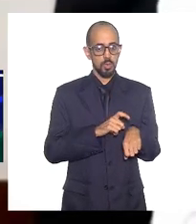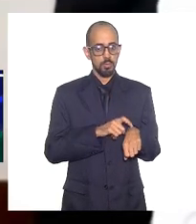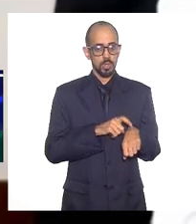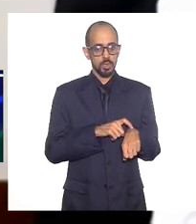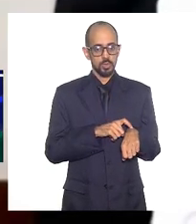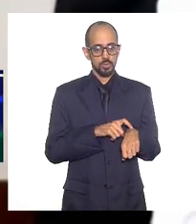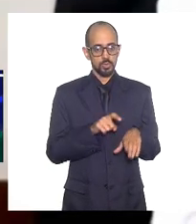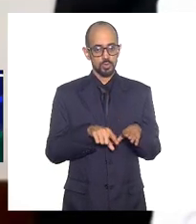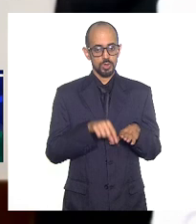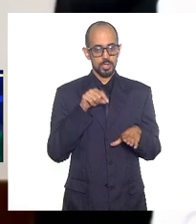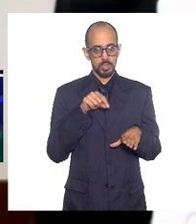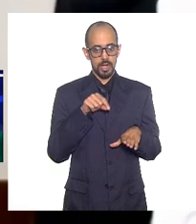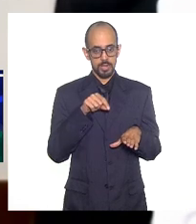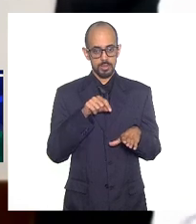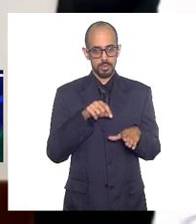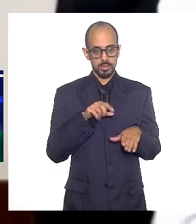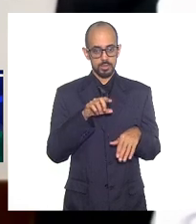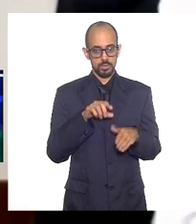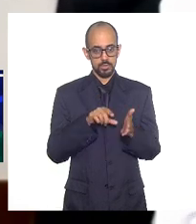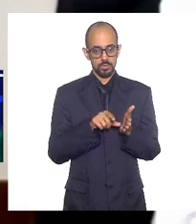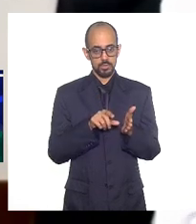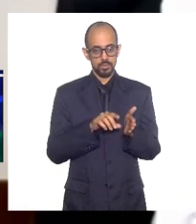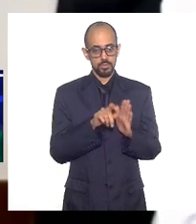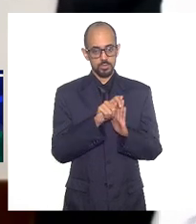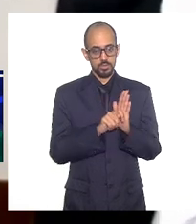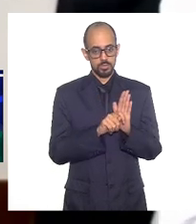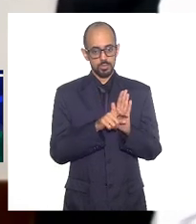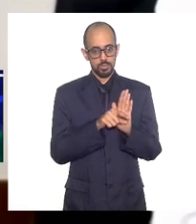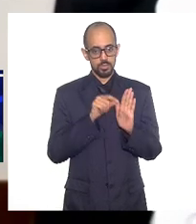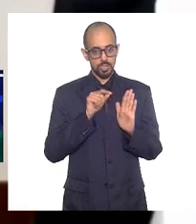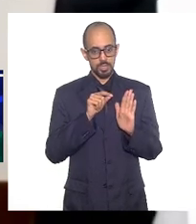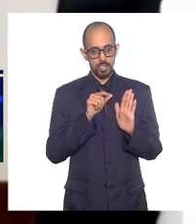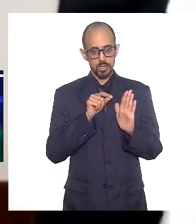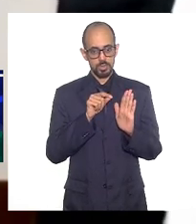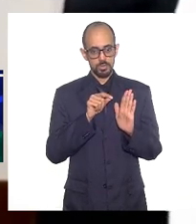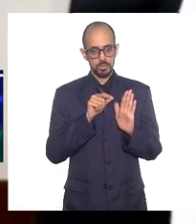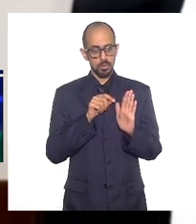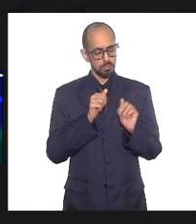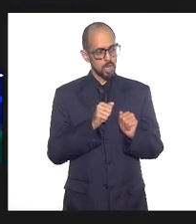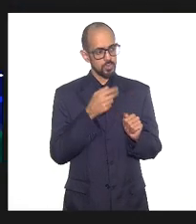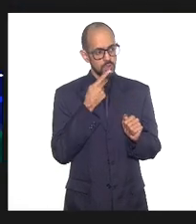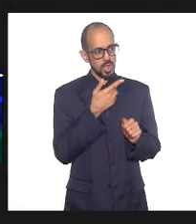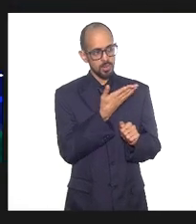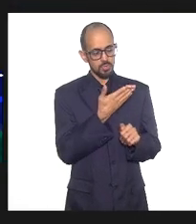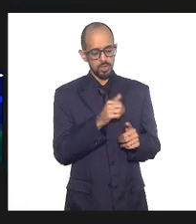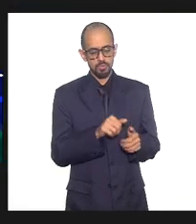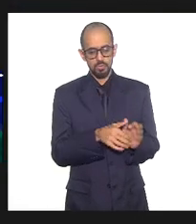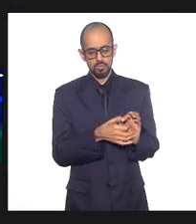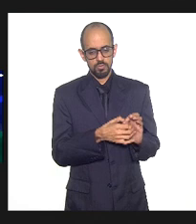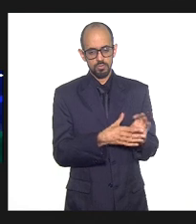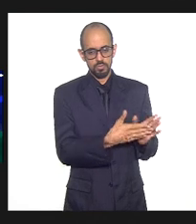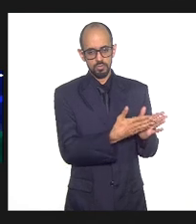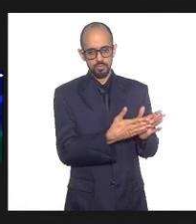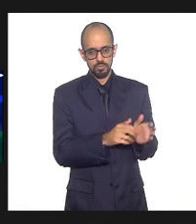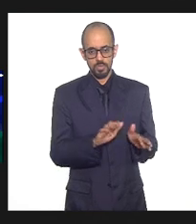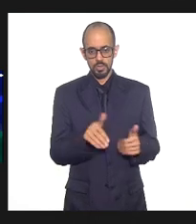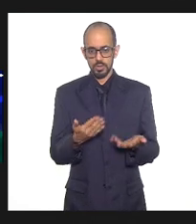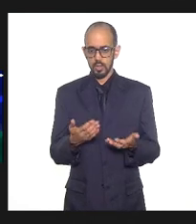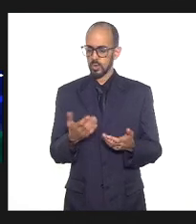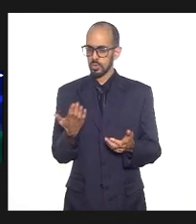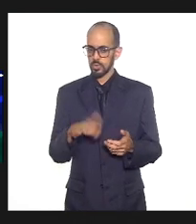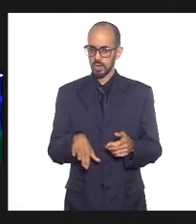Rodrigo. Mas pode fazê-lo. Não. É, presidente, na verdade, eu não quero nem tomar todo o